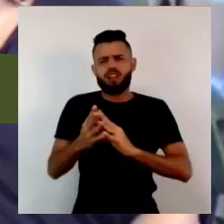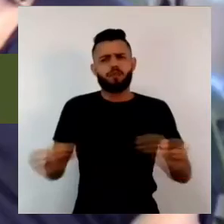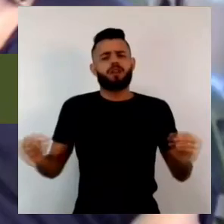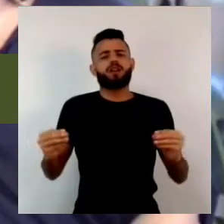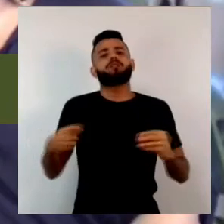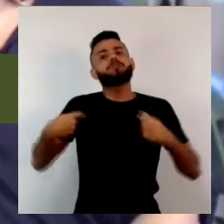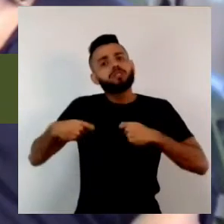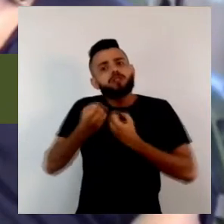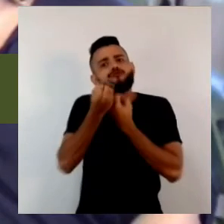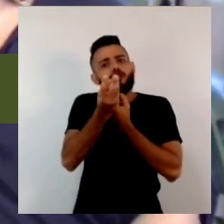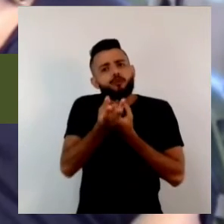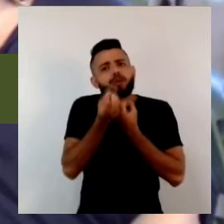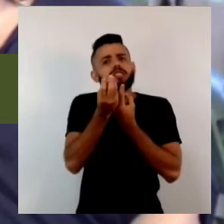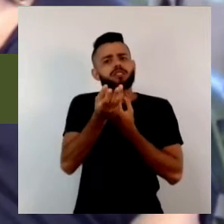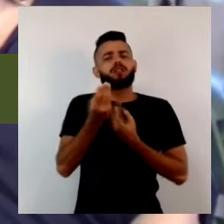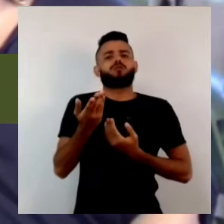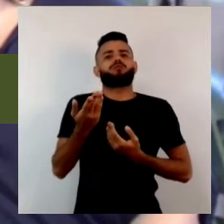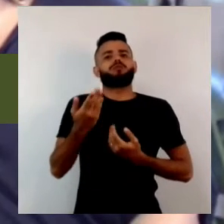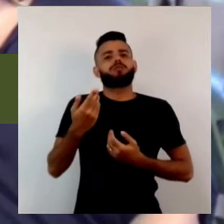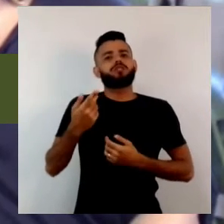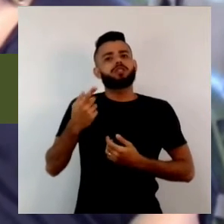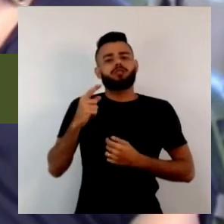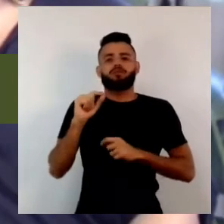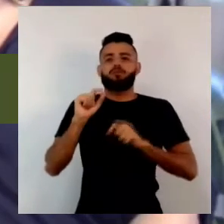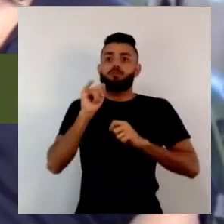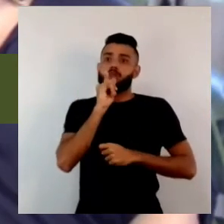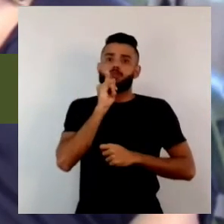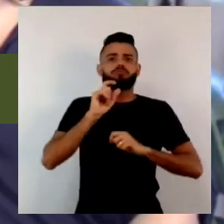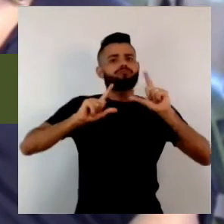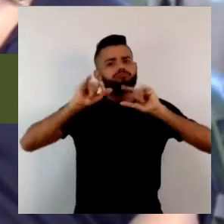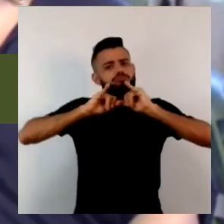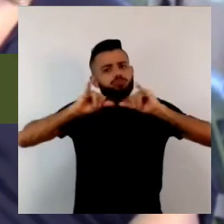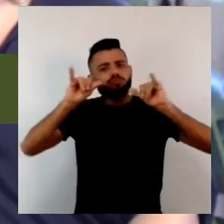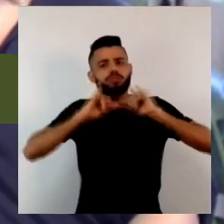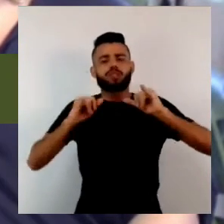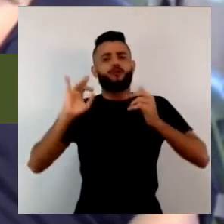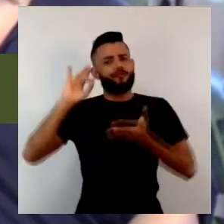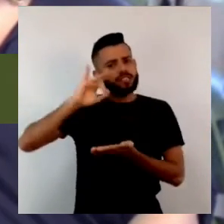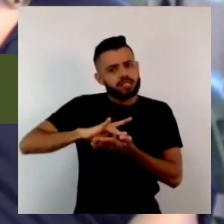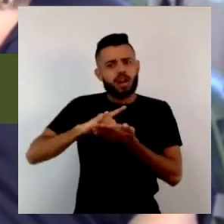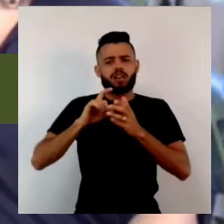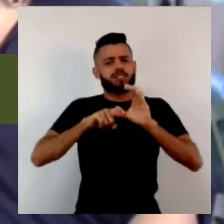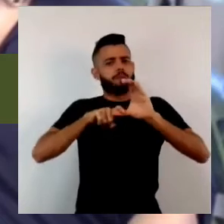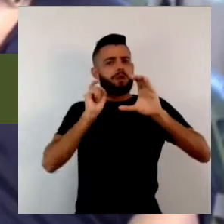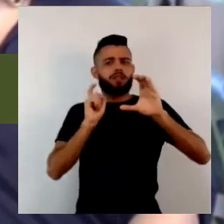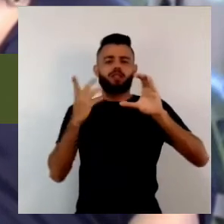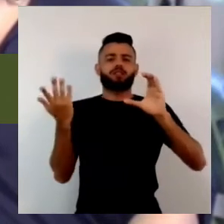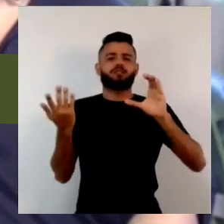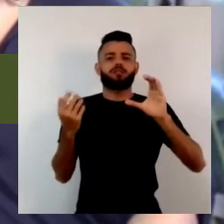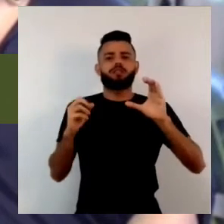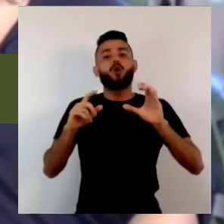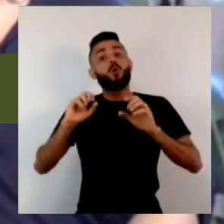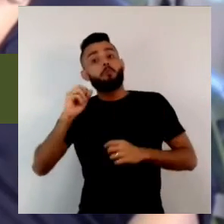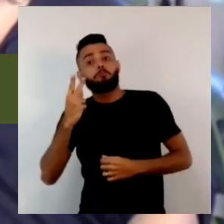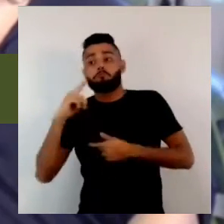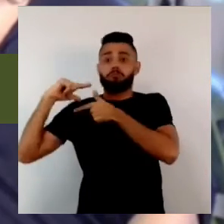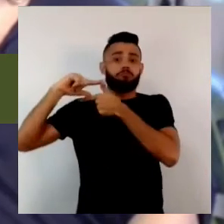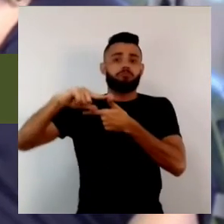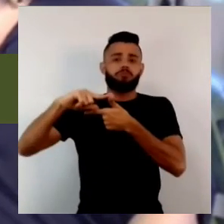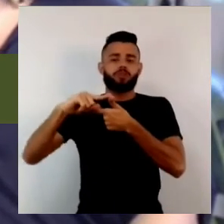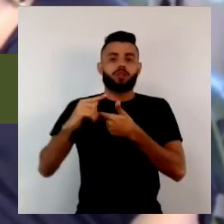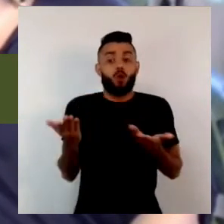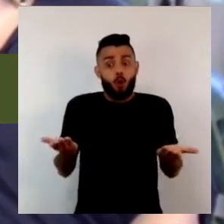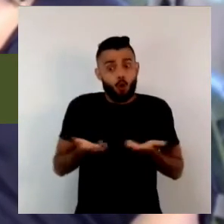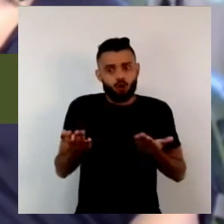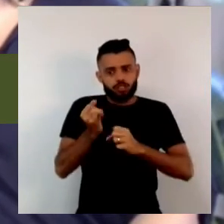importantes, oficiais, independentes ou tradicionais. Tem uma coisa importante que é, hoje, com a internet, todo e qualquer